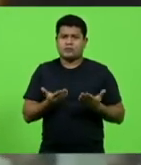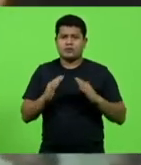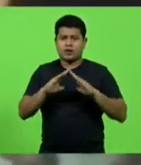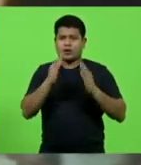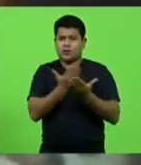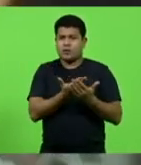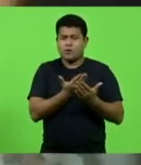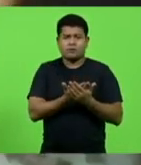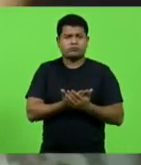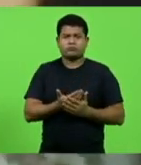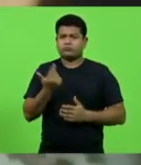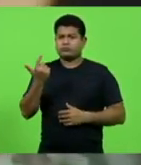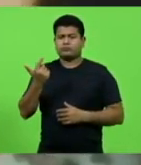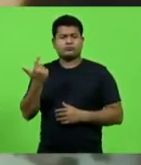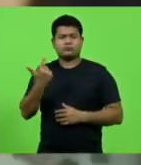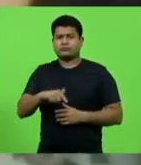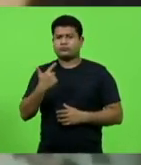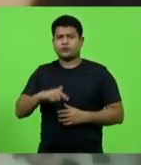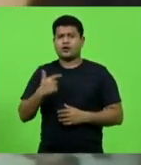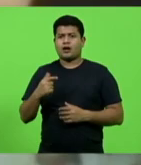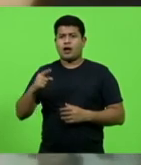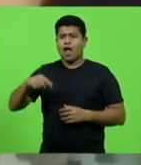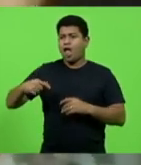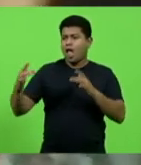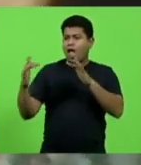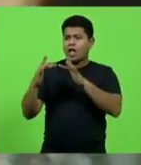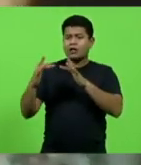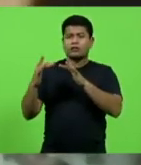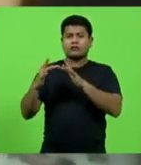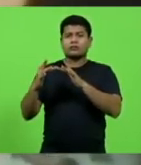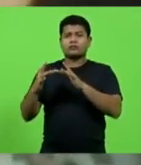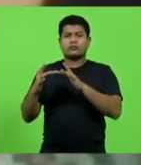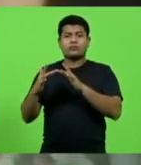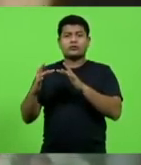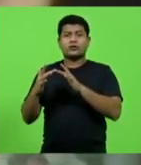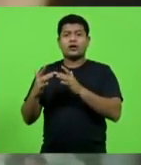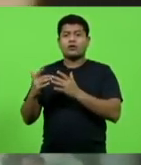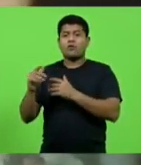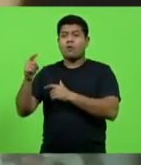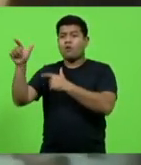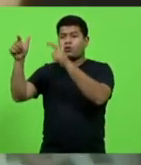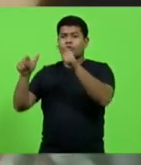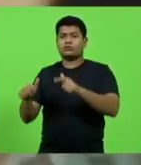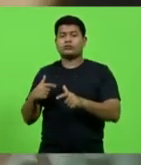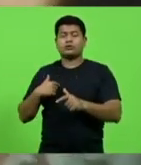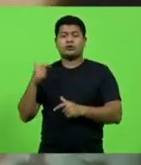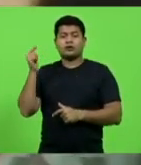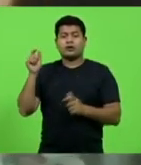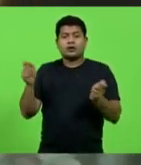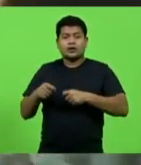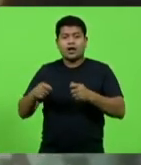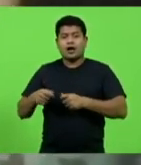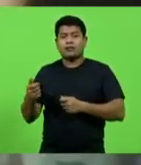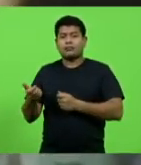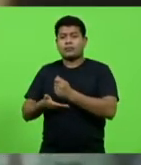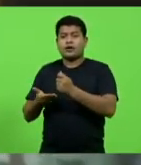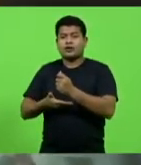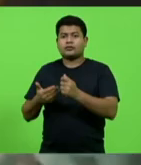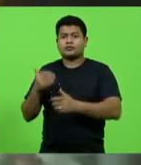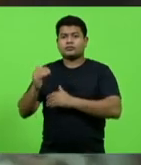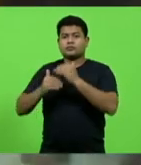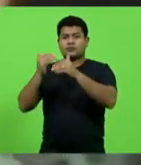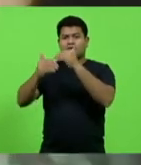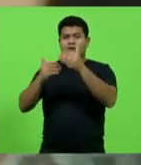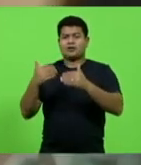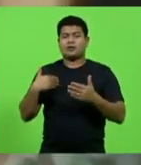pela convivência com os diferentes que se constrói a possibilidade de uma sociedade